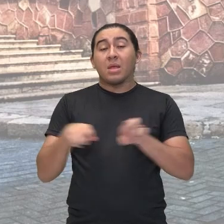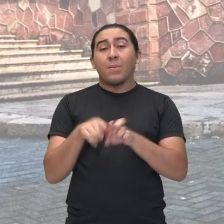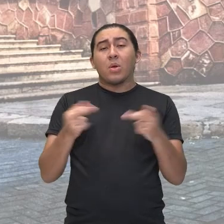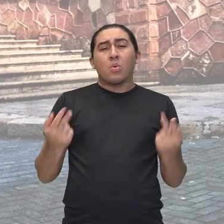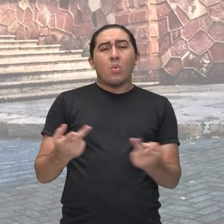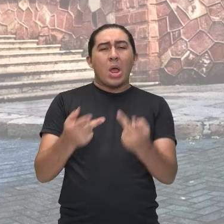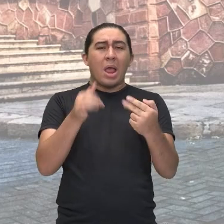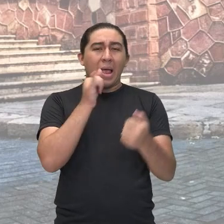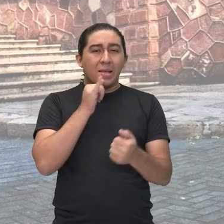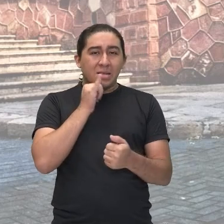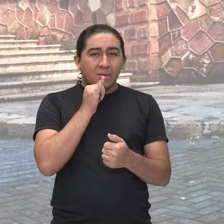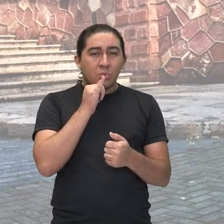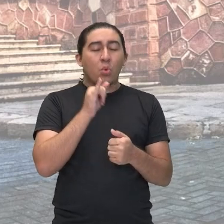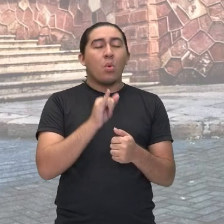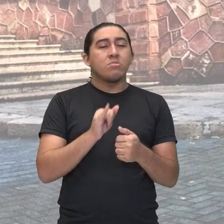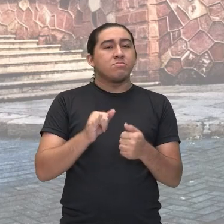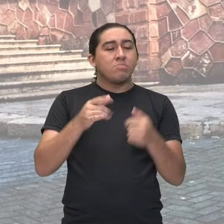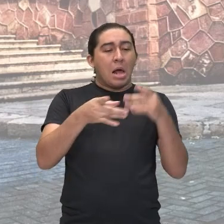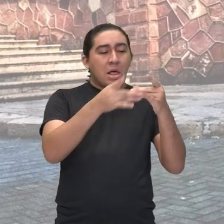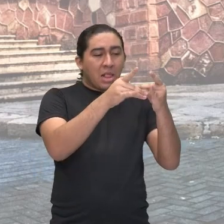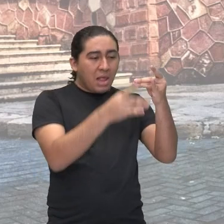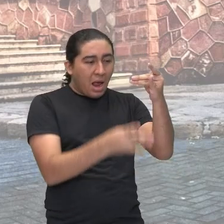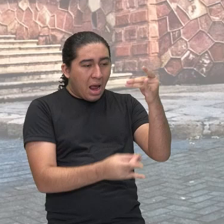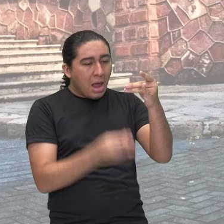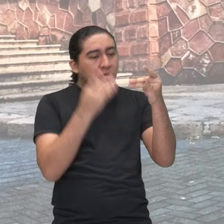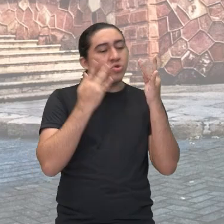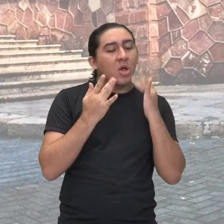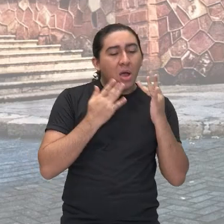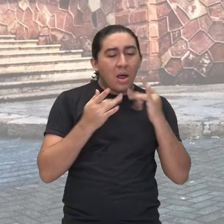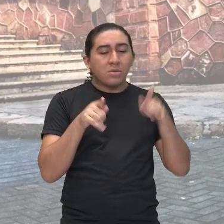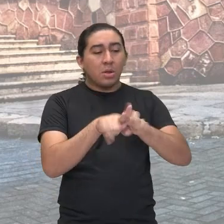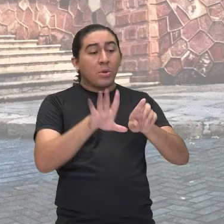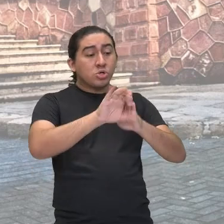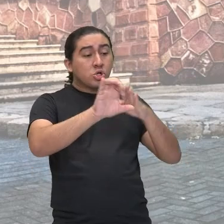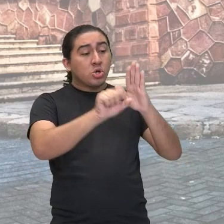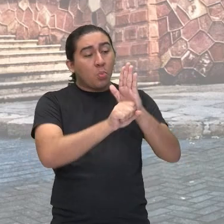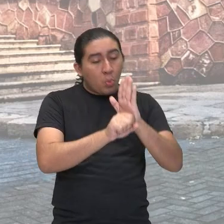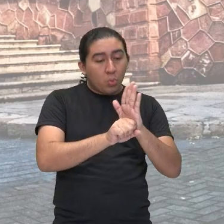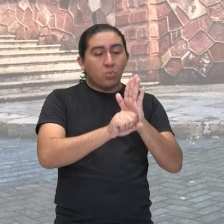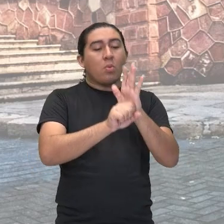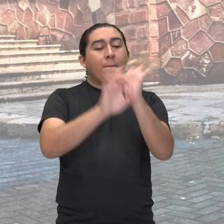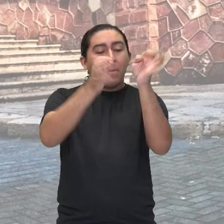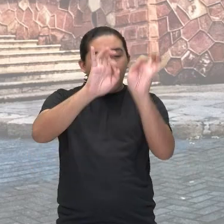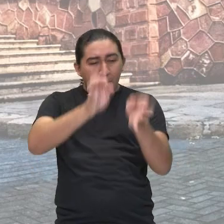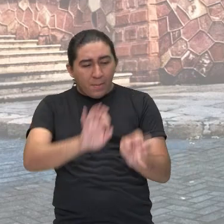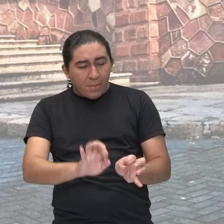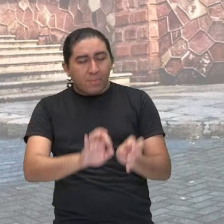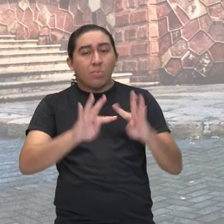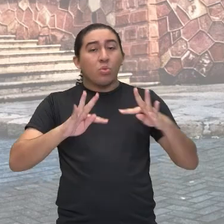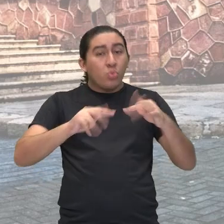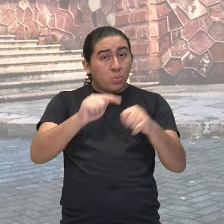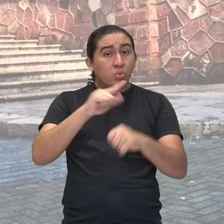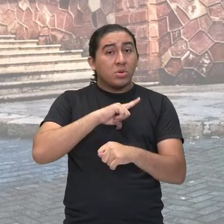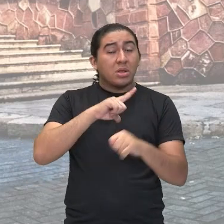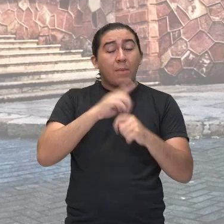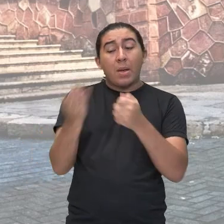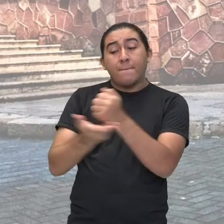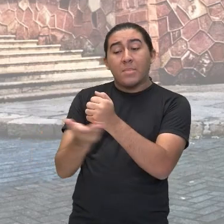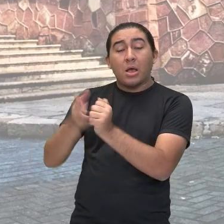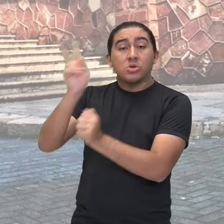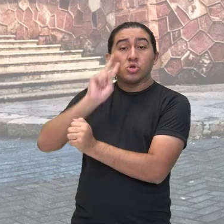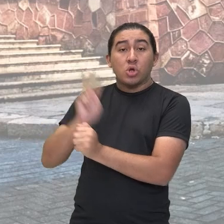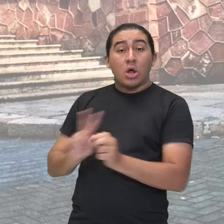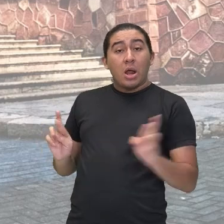cor, cada detalhe, símbolos, tudo possui uma parte da história. Somos